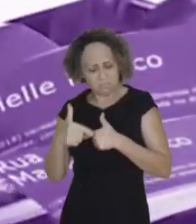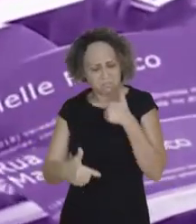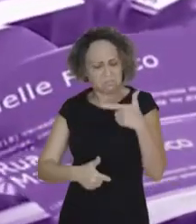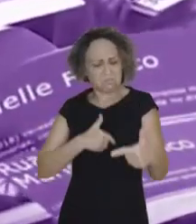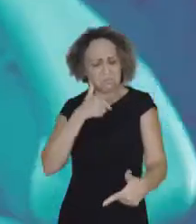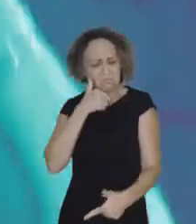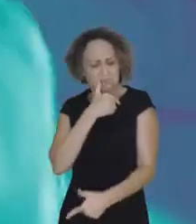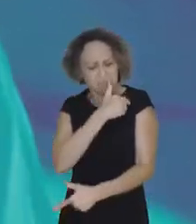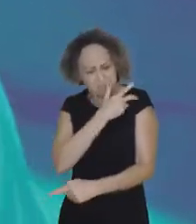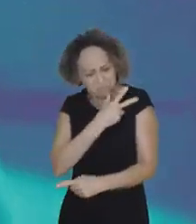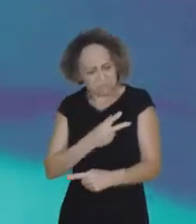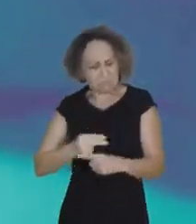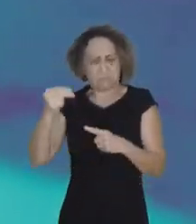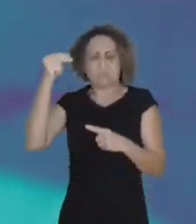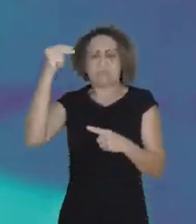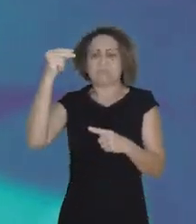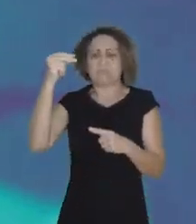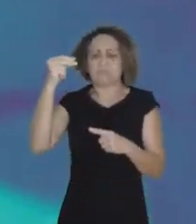acontecer.